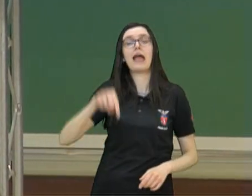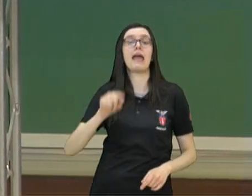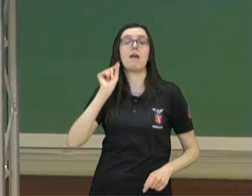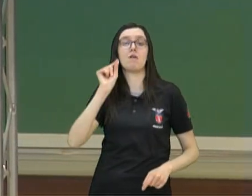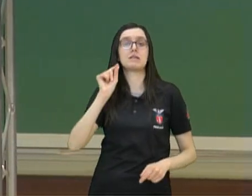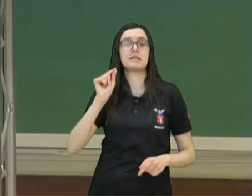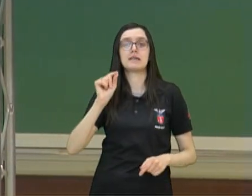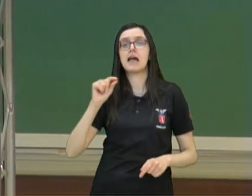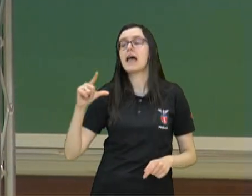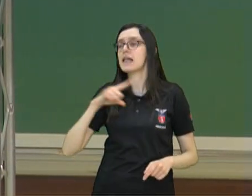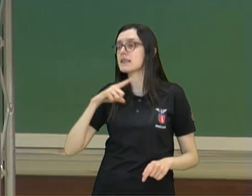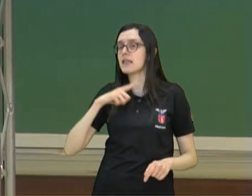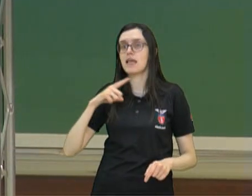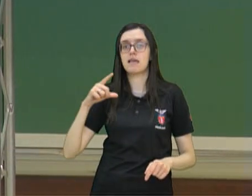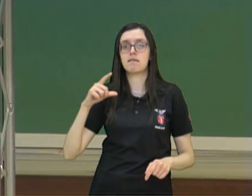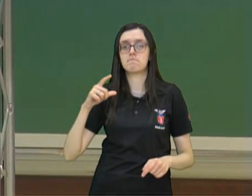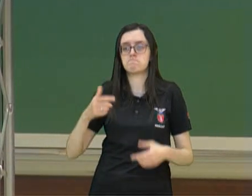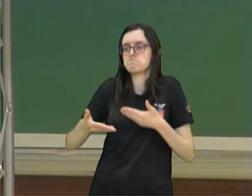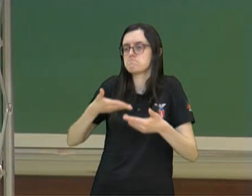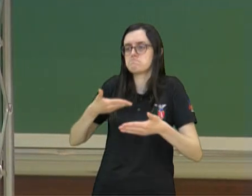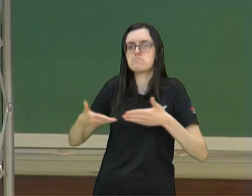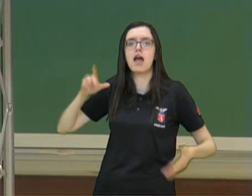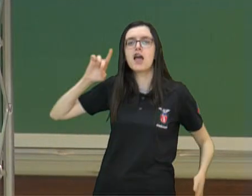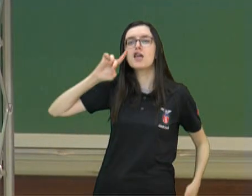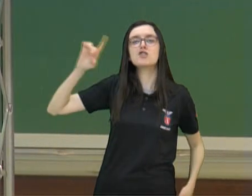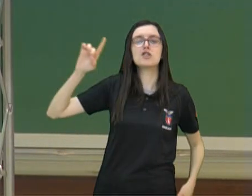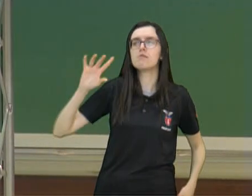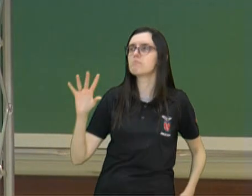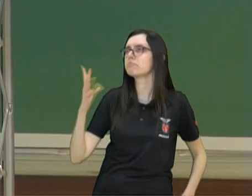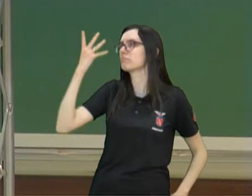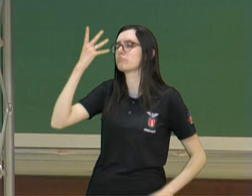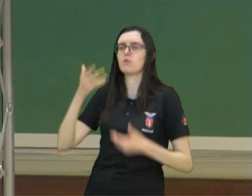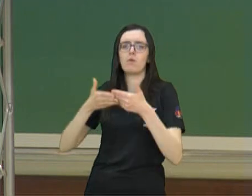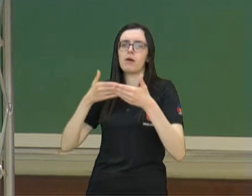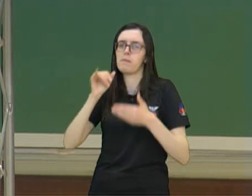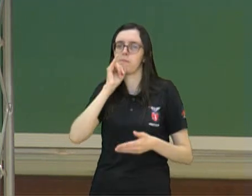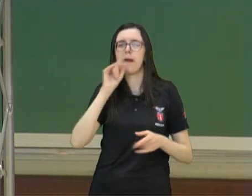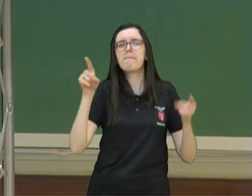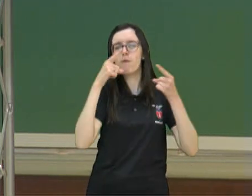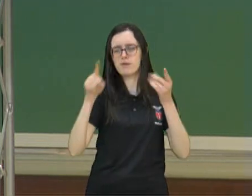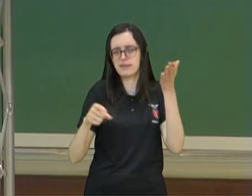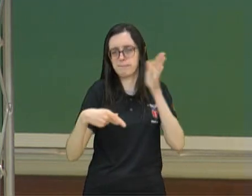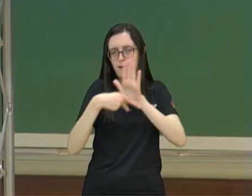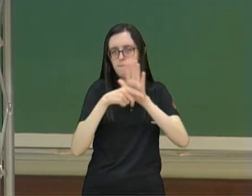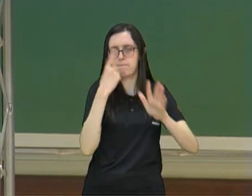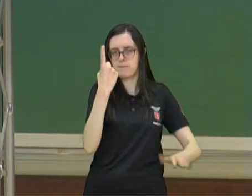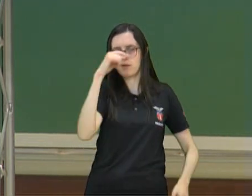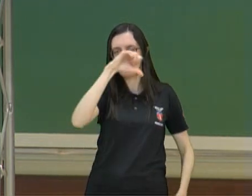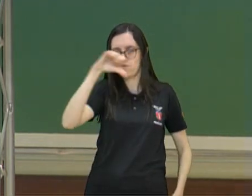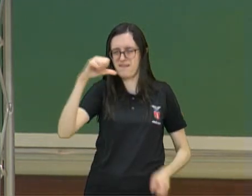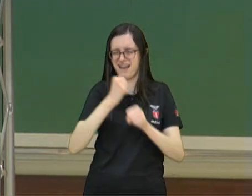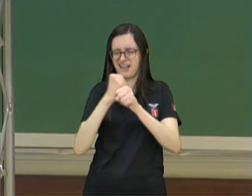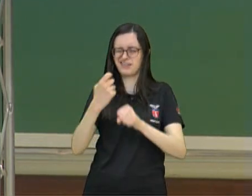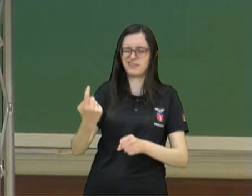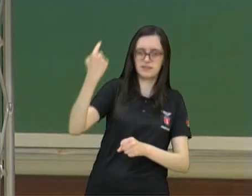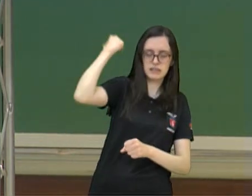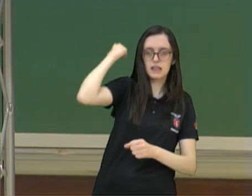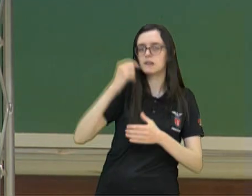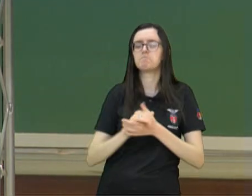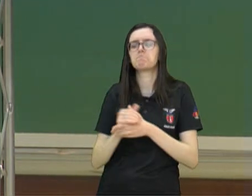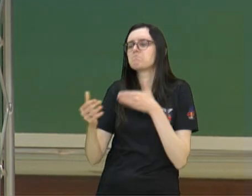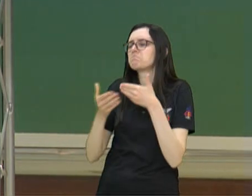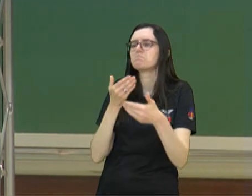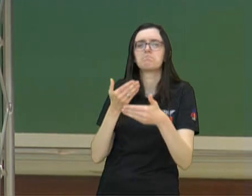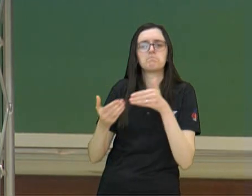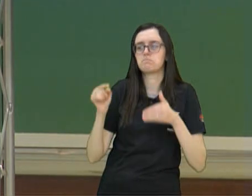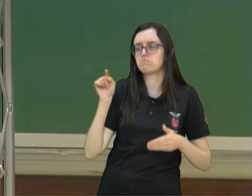da data em que teve a criação, então nós vamos pegar essa música lá do ano de 99, indiferente